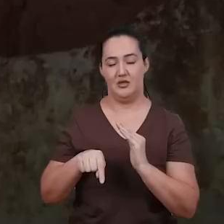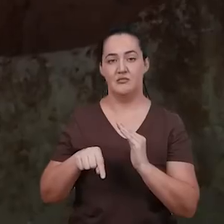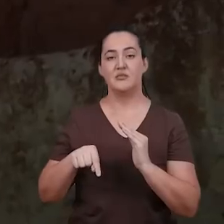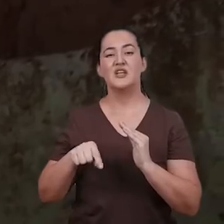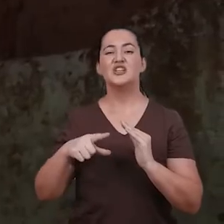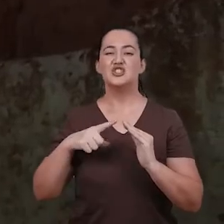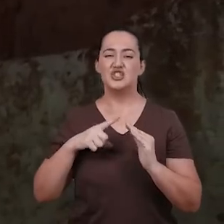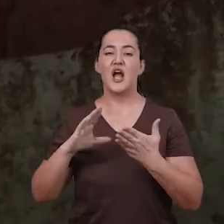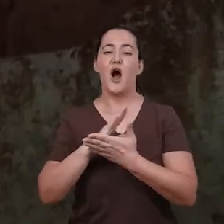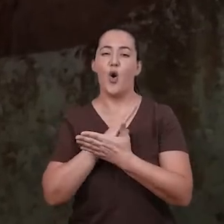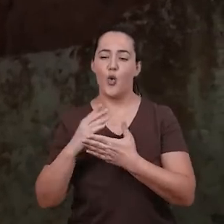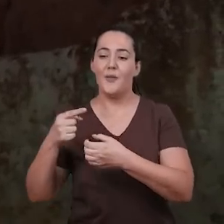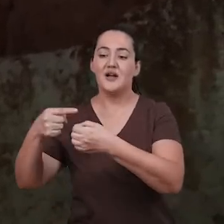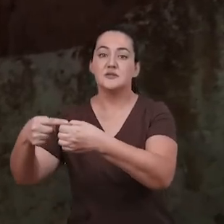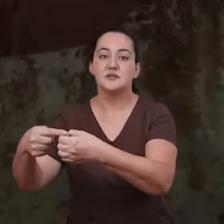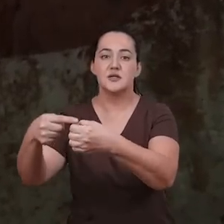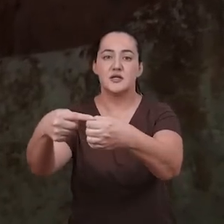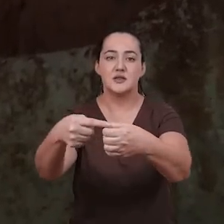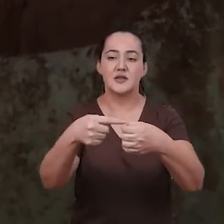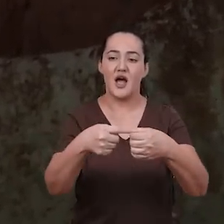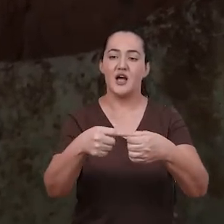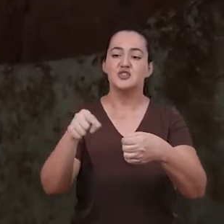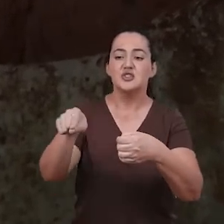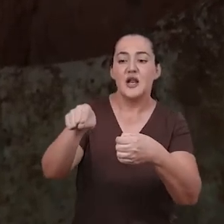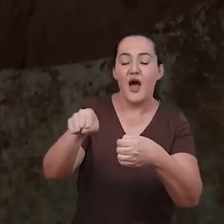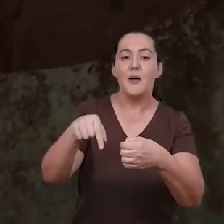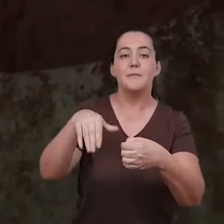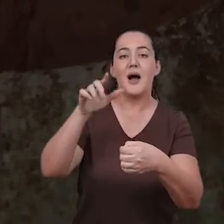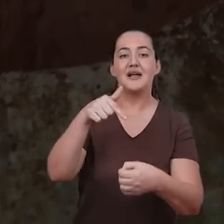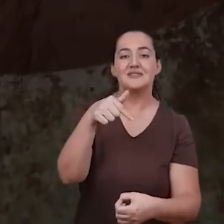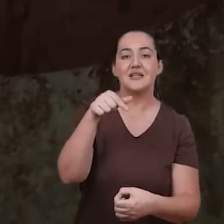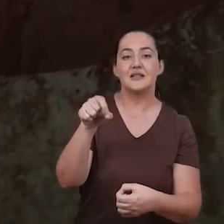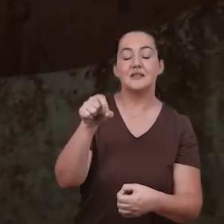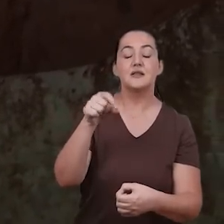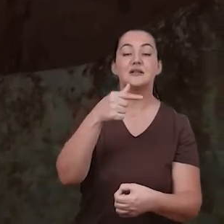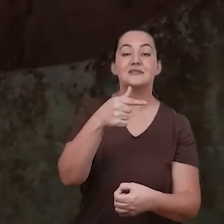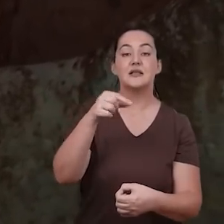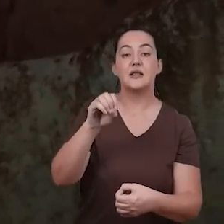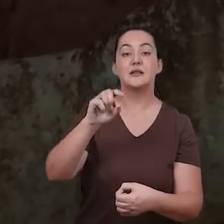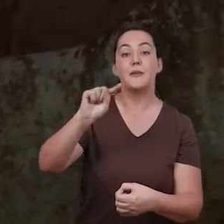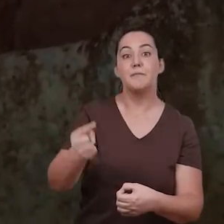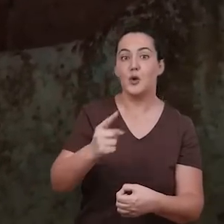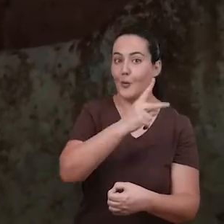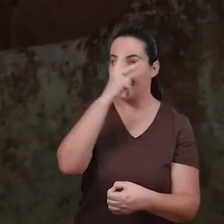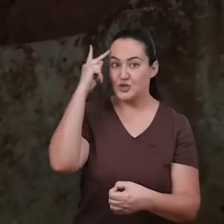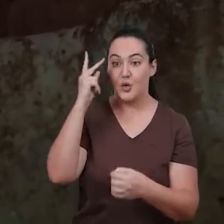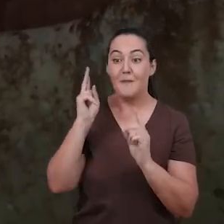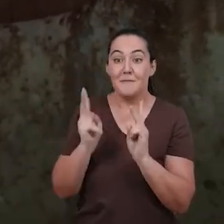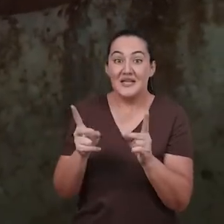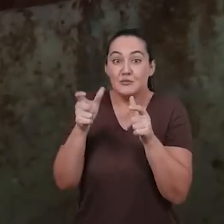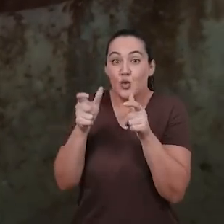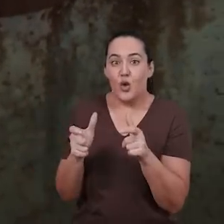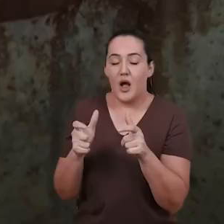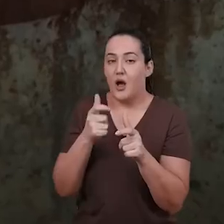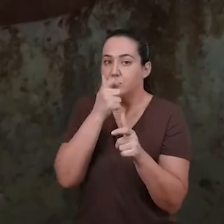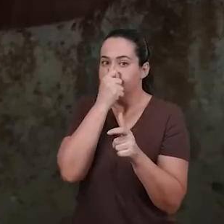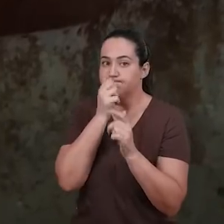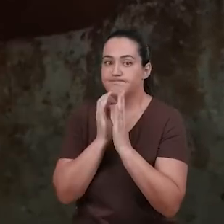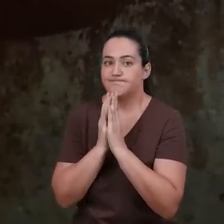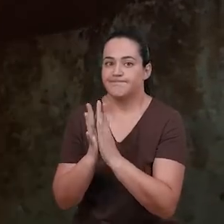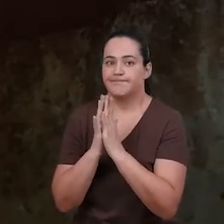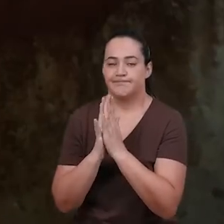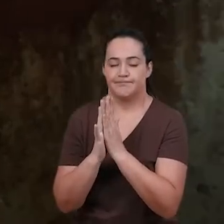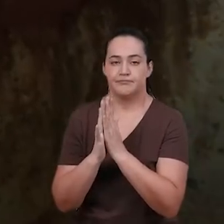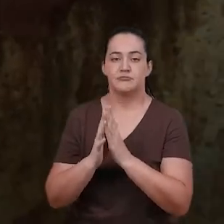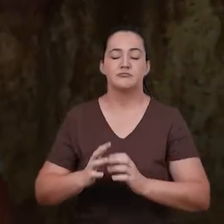importante. E há algumas cidades subterrâneas que eles calculam que 70 mil pessoas dividiam o mesmo espaço.